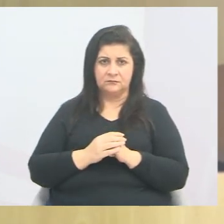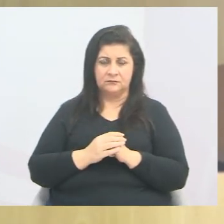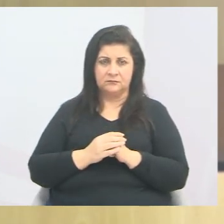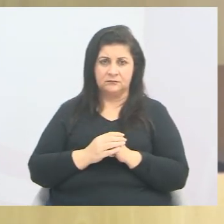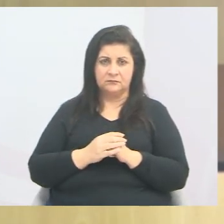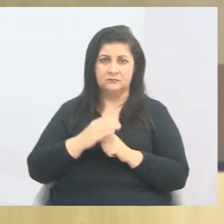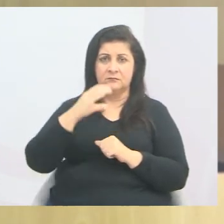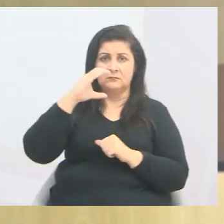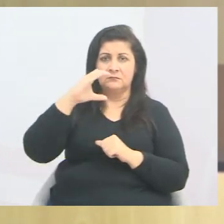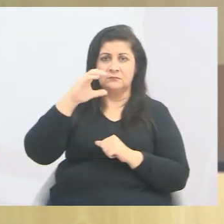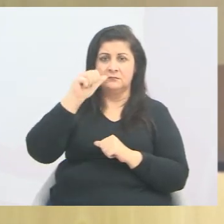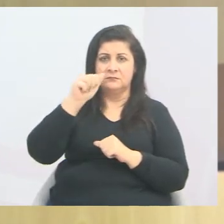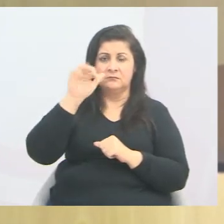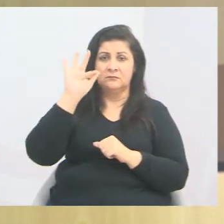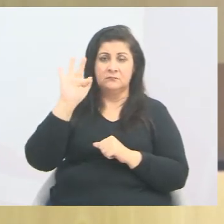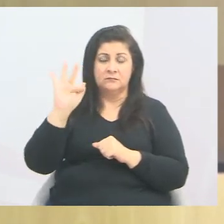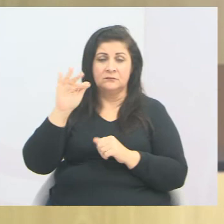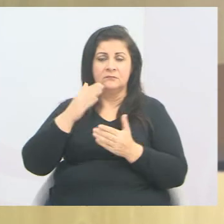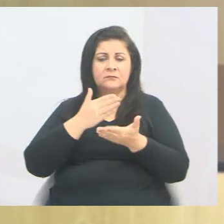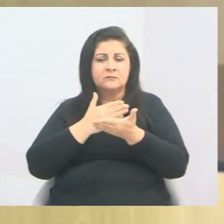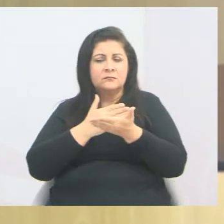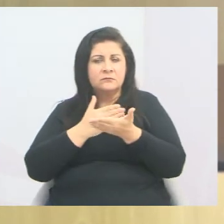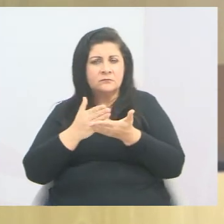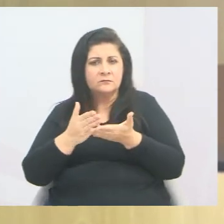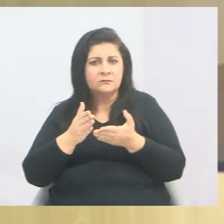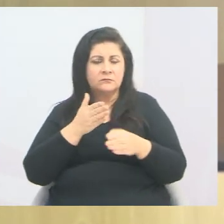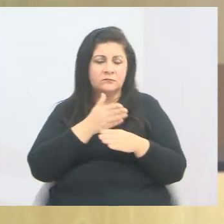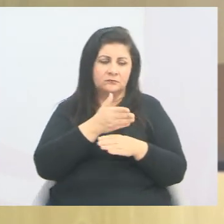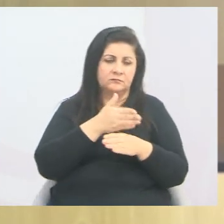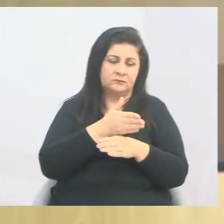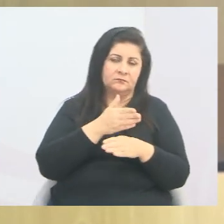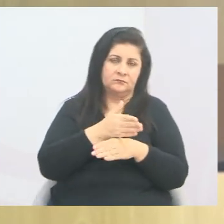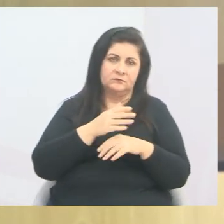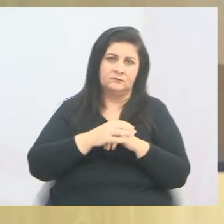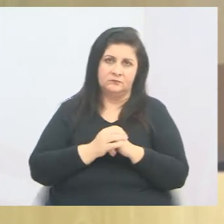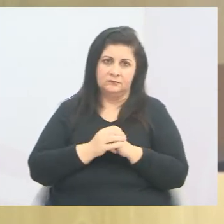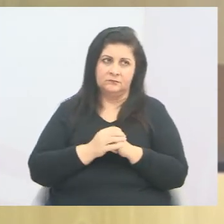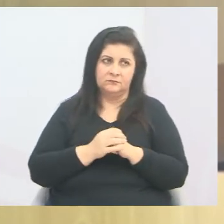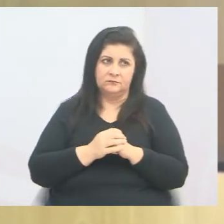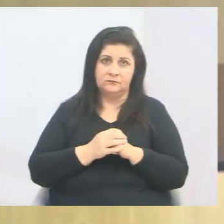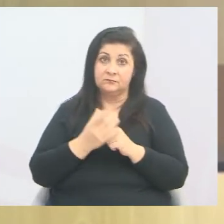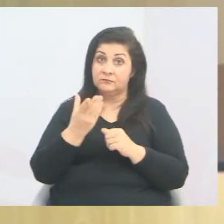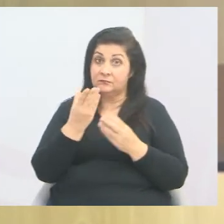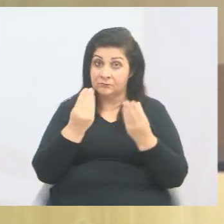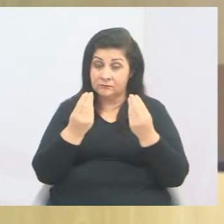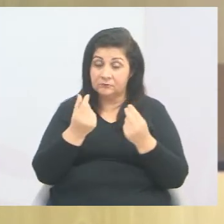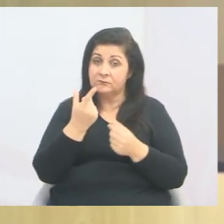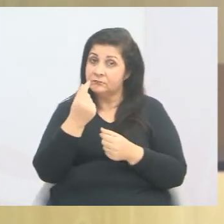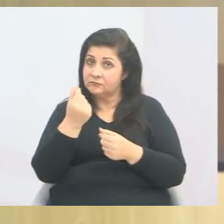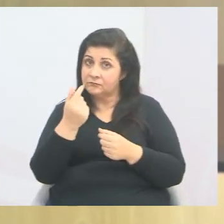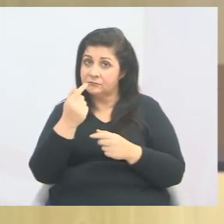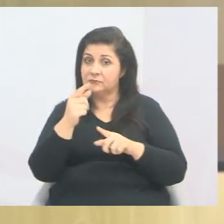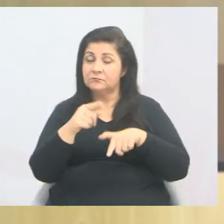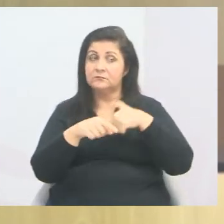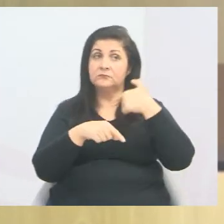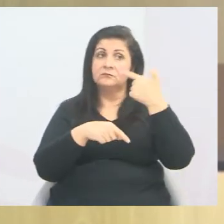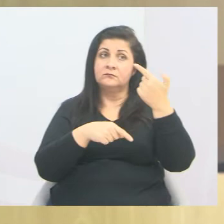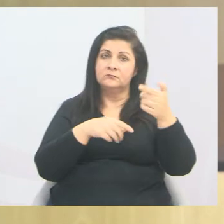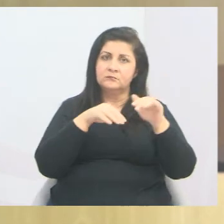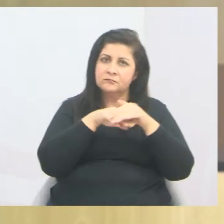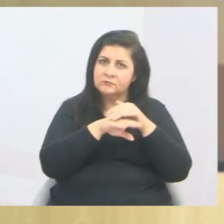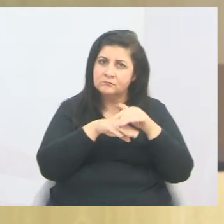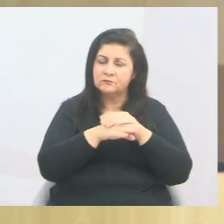está começando a ser colocado, tá? Então, existe aqui 100 e poucos milhões para ser investido esse ano, acho que foram um pouco mais